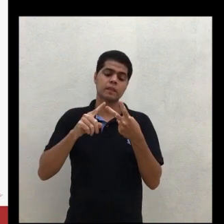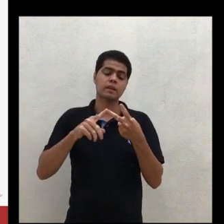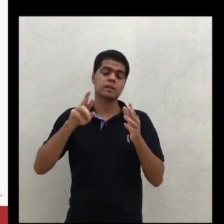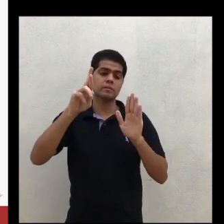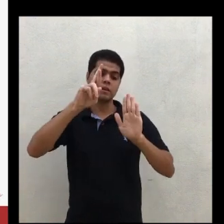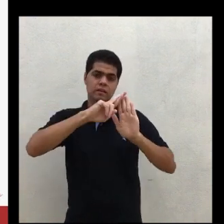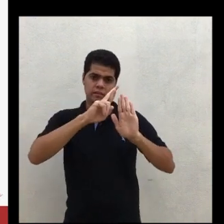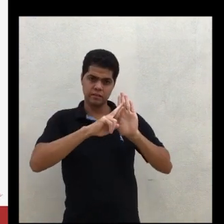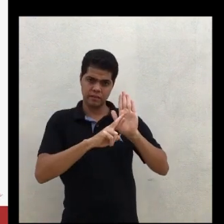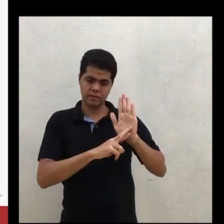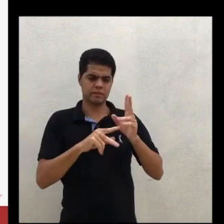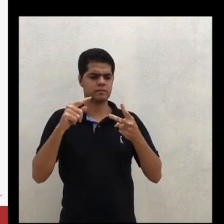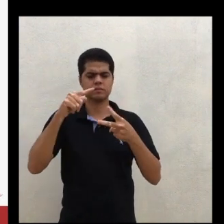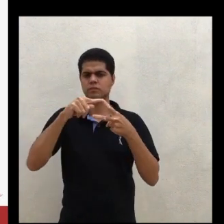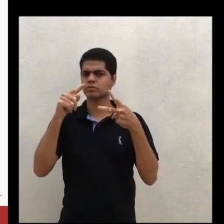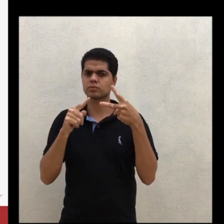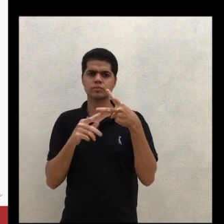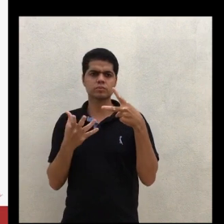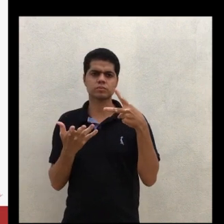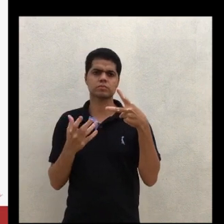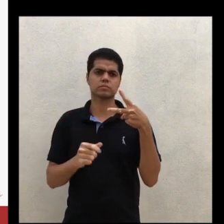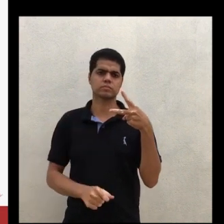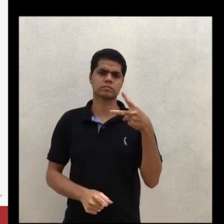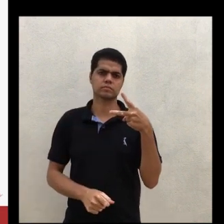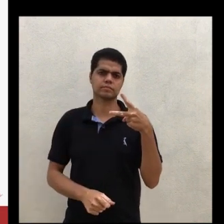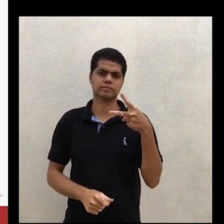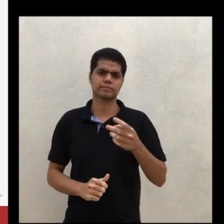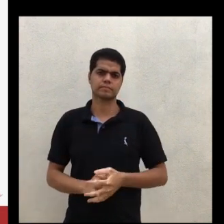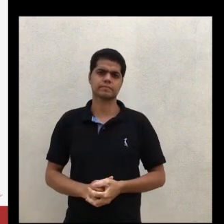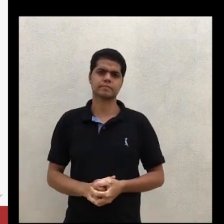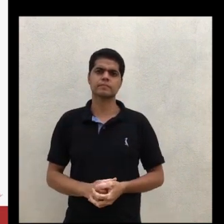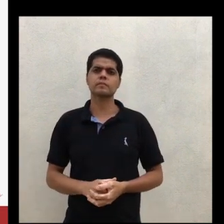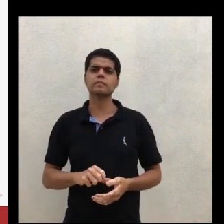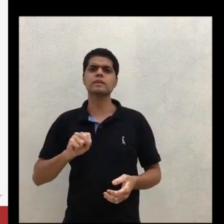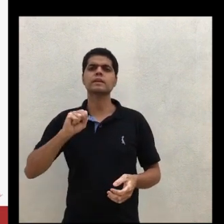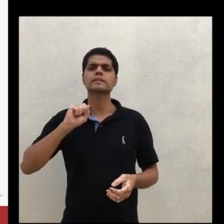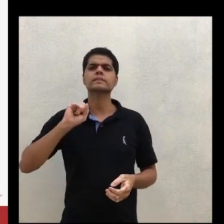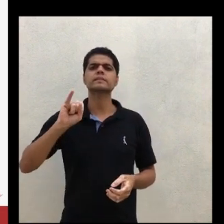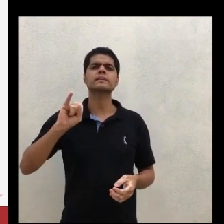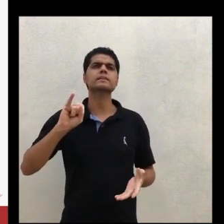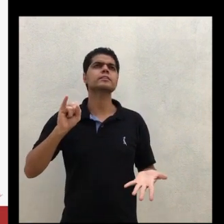Se fosse numa lógica